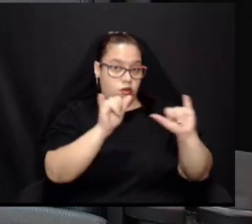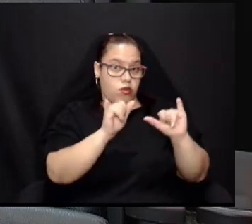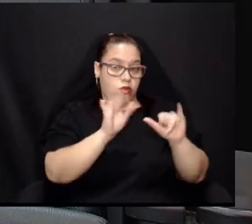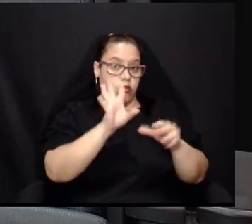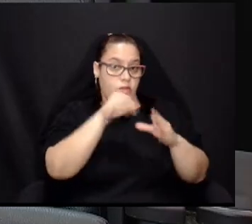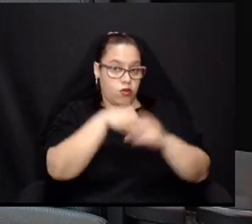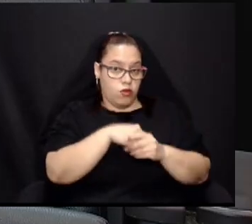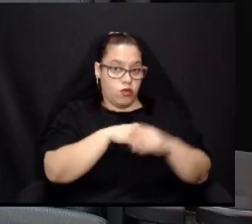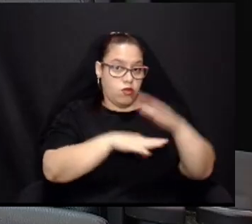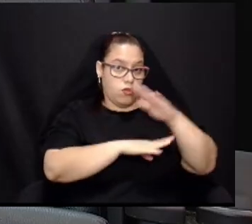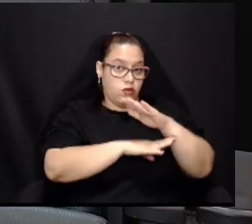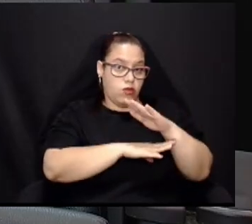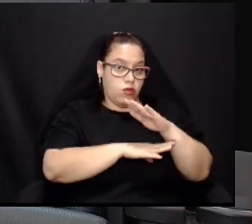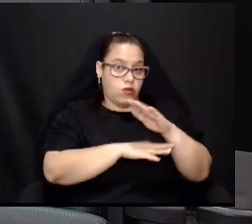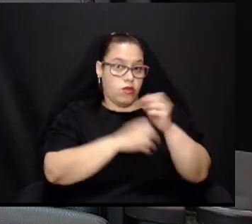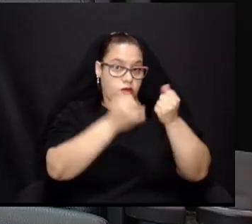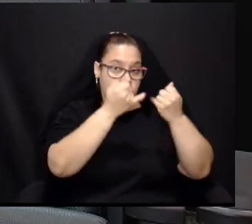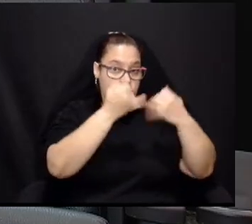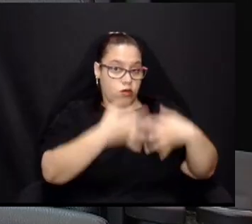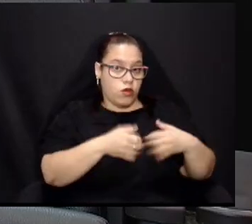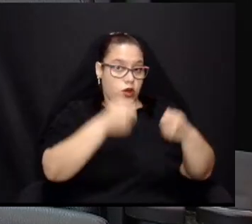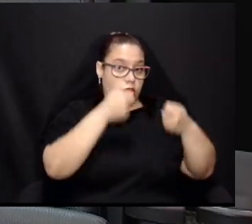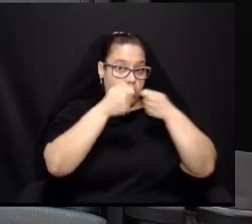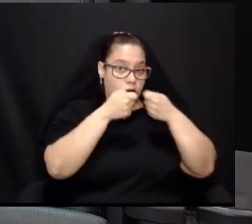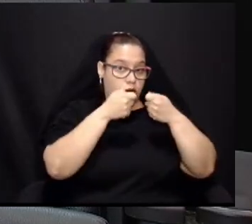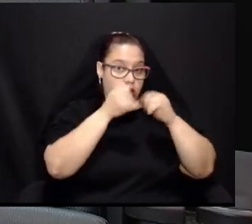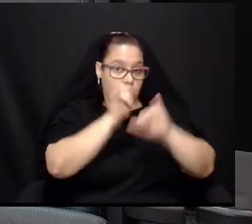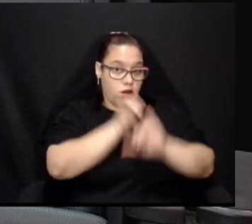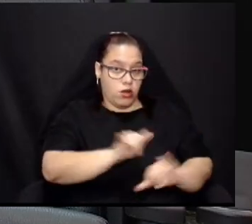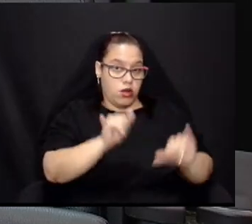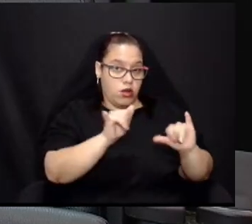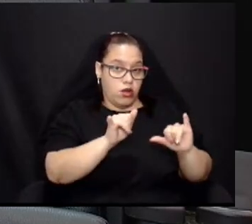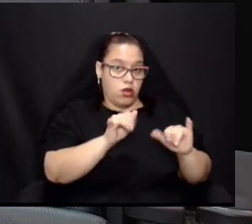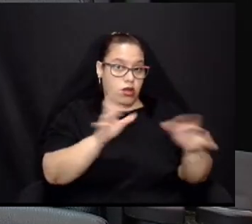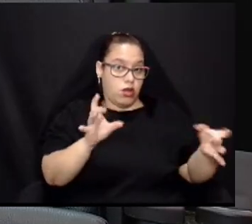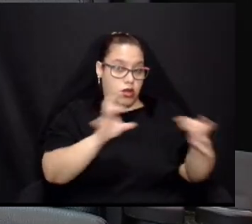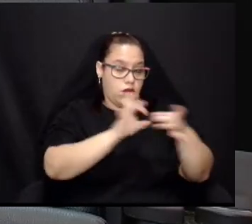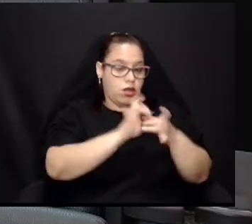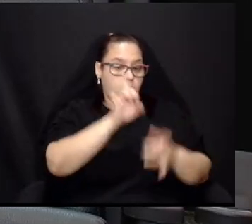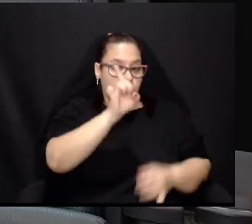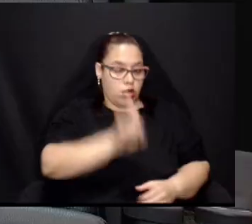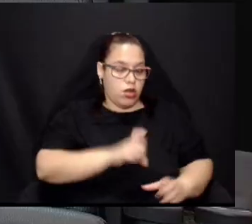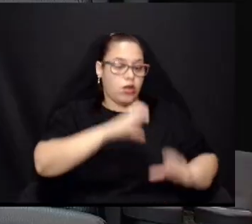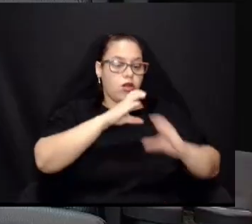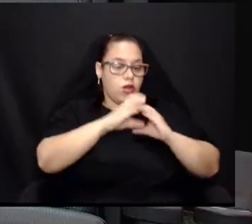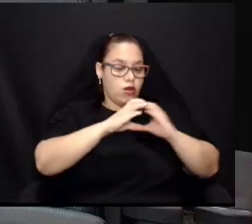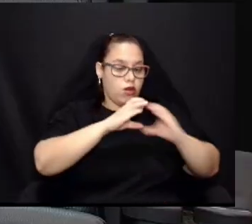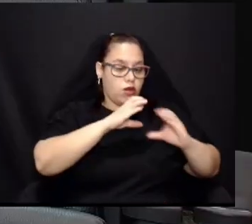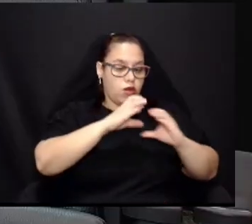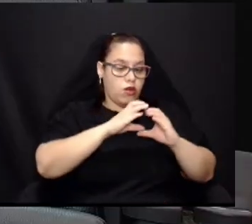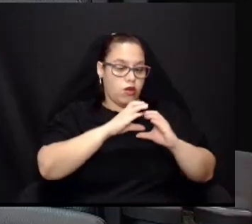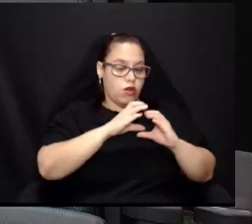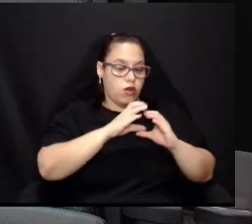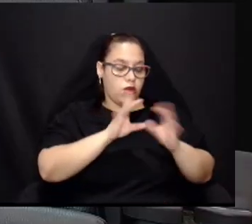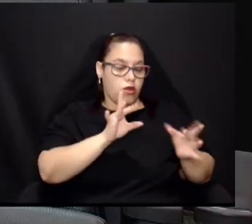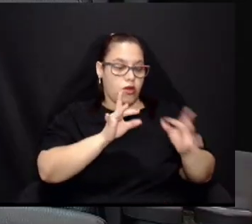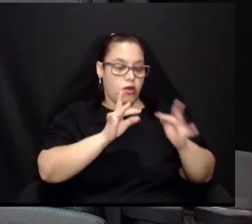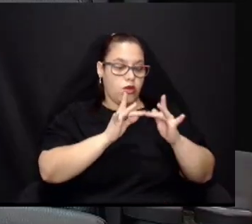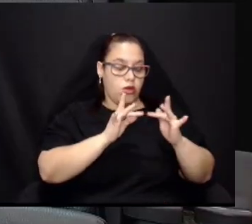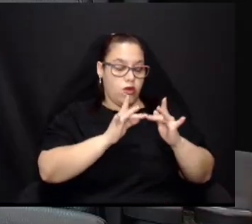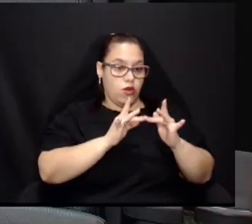uma explicação, a assessoria de imprensa é ligada à diretoria de comunicação pela afinidade da área. Mas hoje